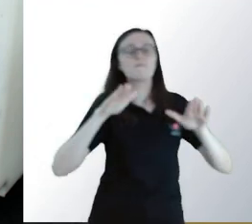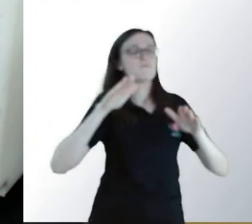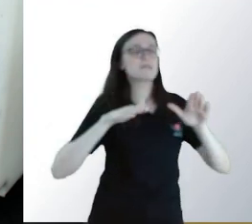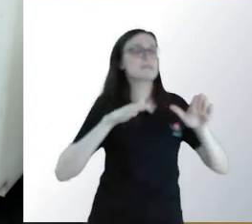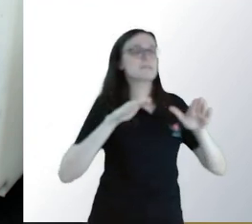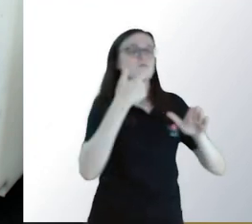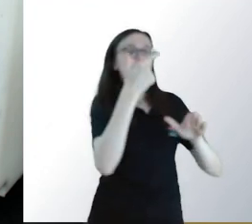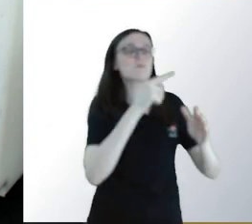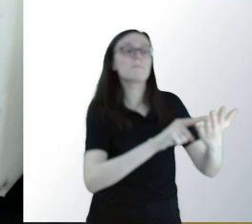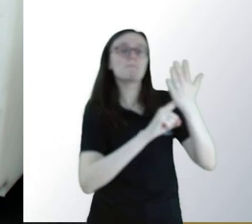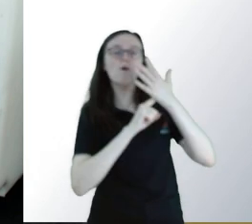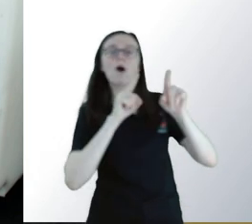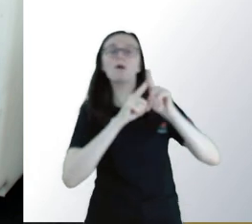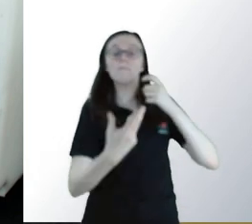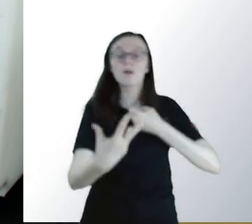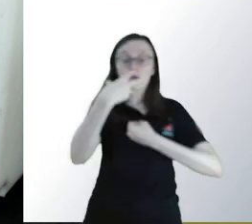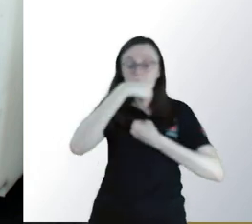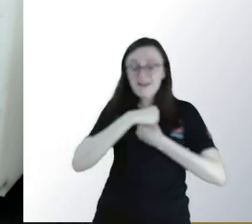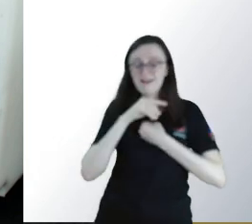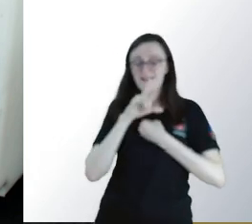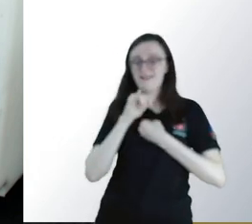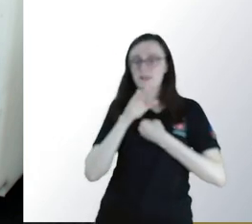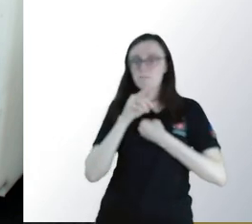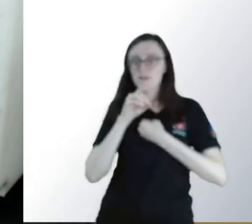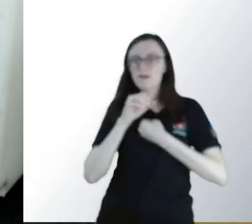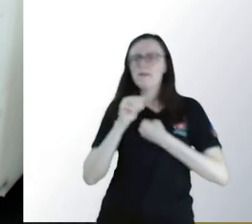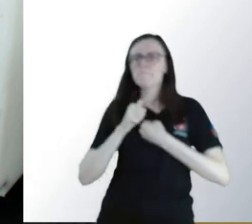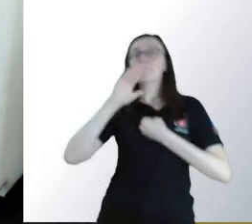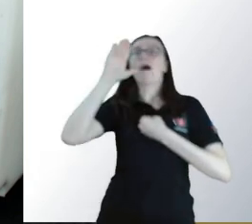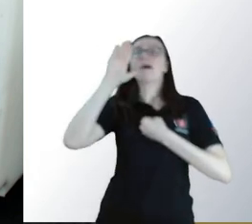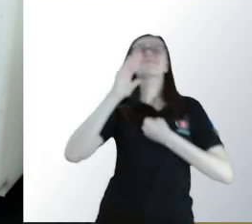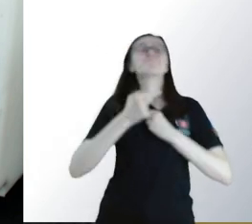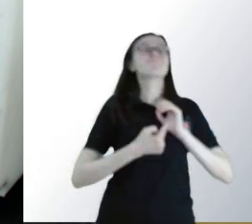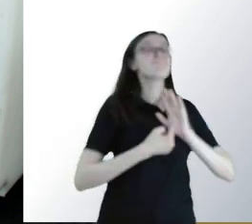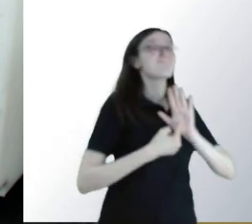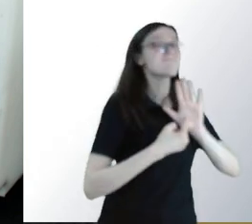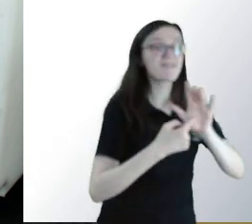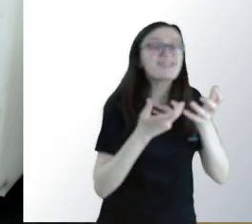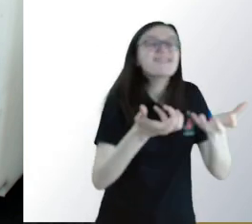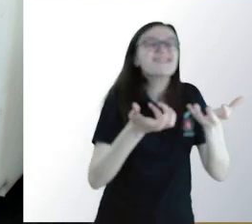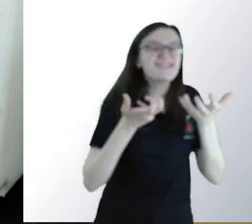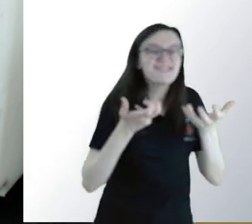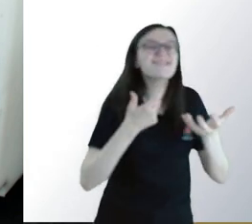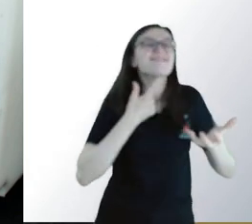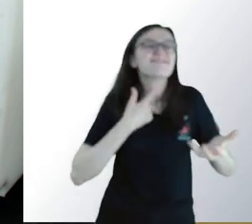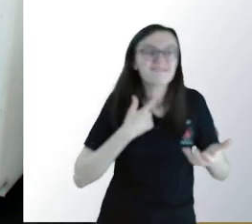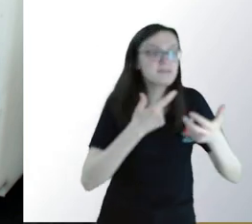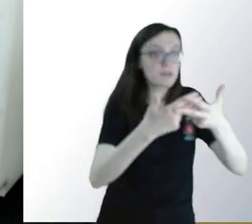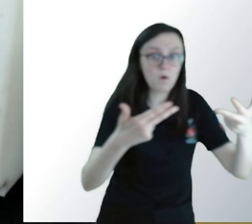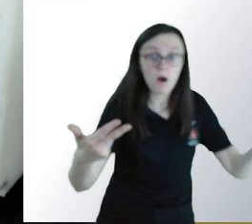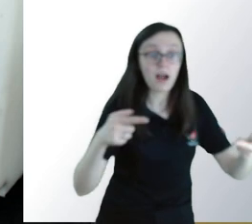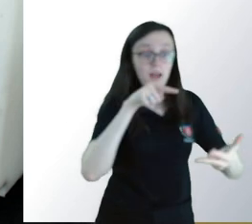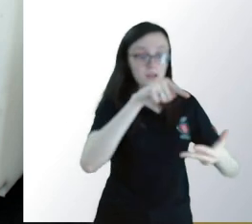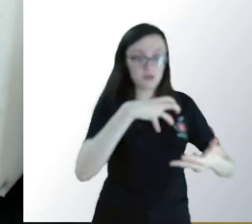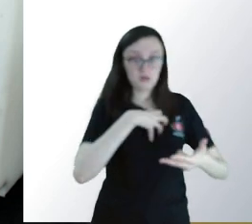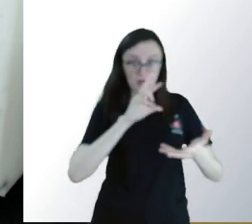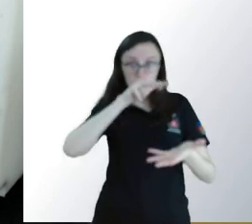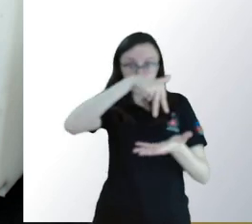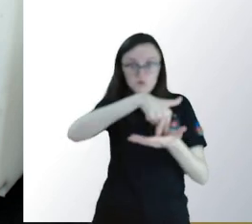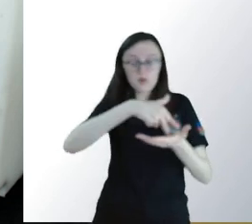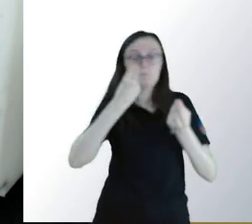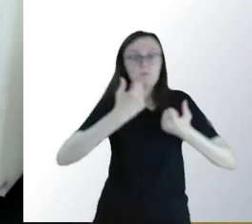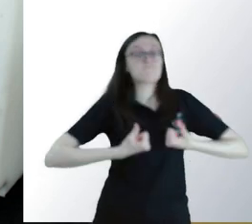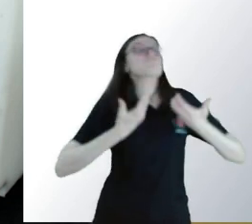mas está com um ato libidinoso demais, ou está com essa intenção sexual muito aflorada, né, essas atitudes muito